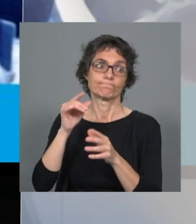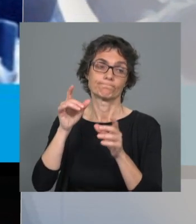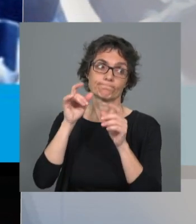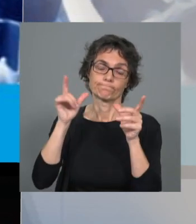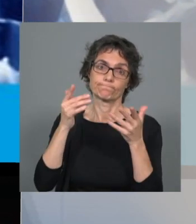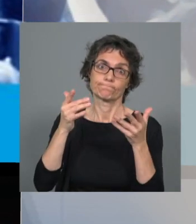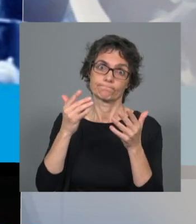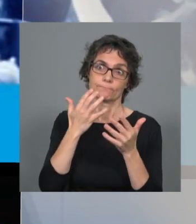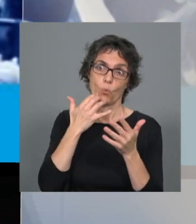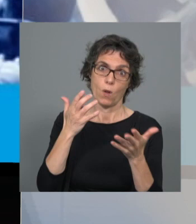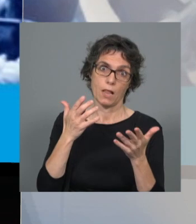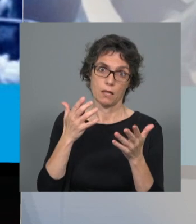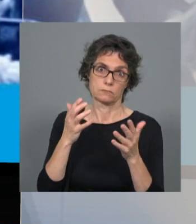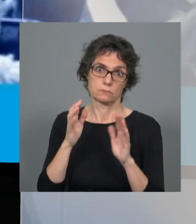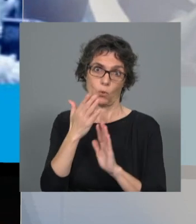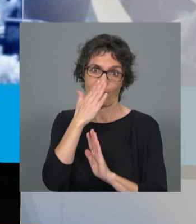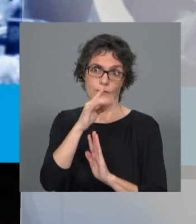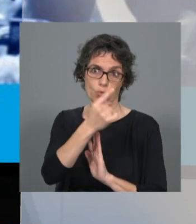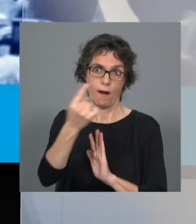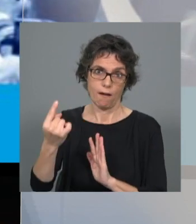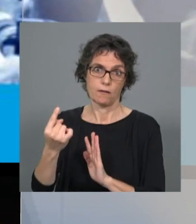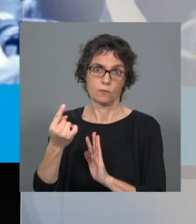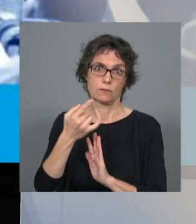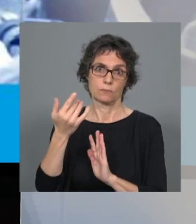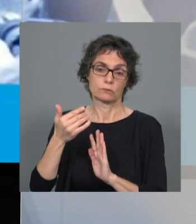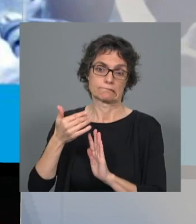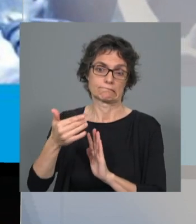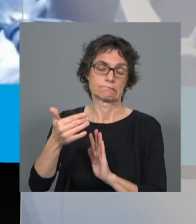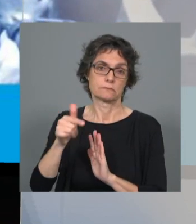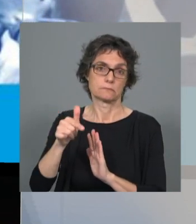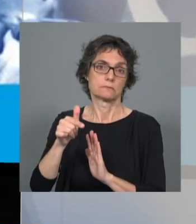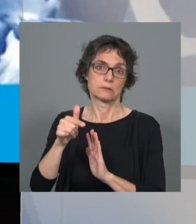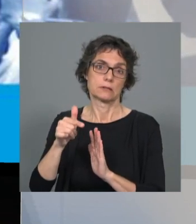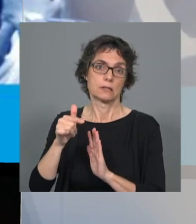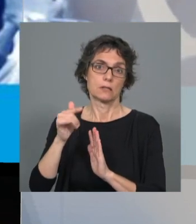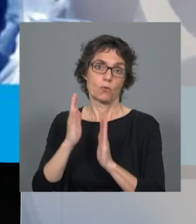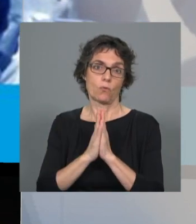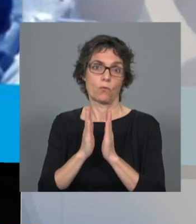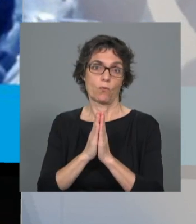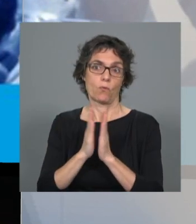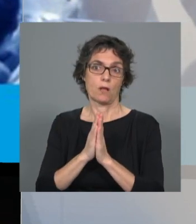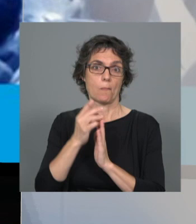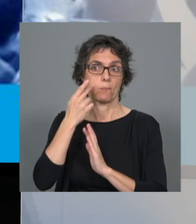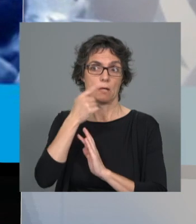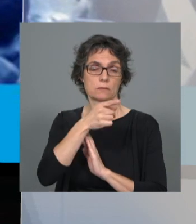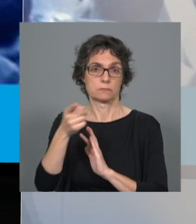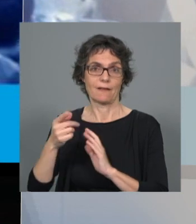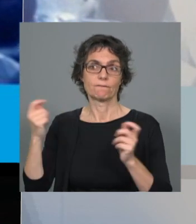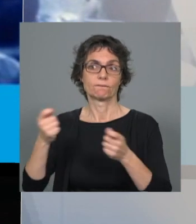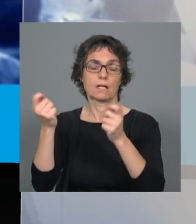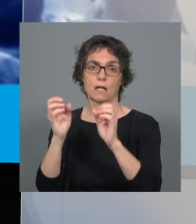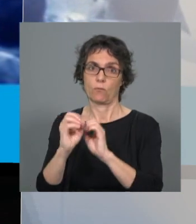comportamentos individuais, até porque os próximos dias serão de santos populares, não haverá festejos,